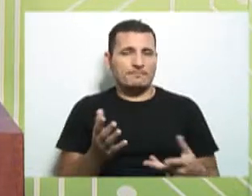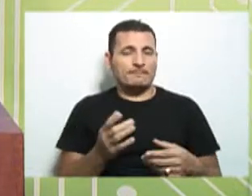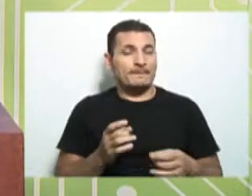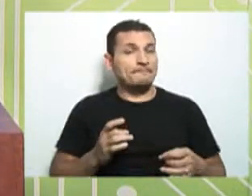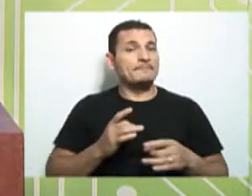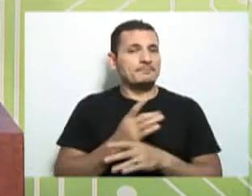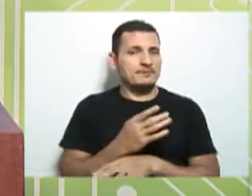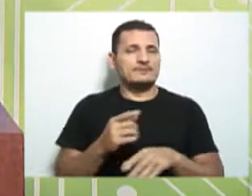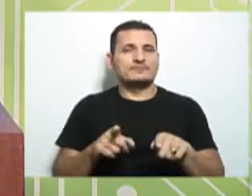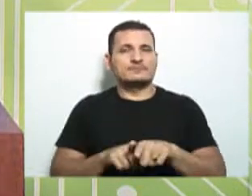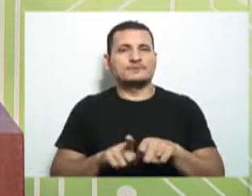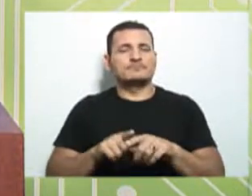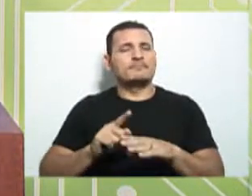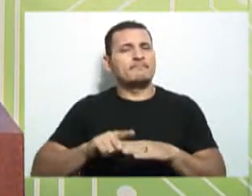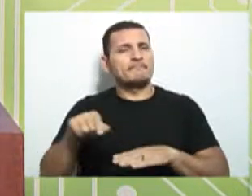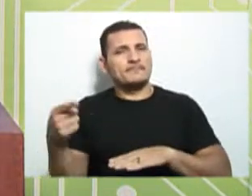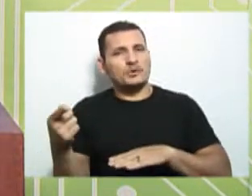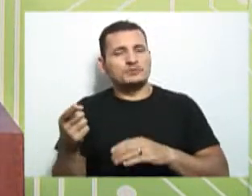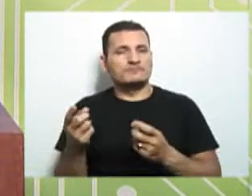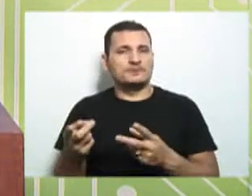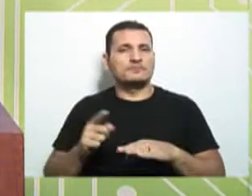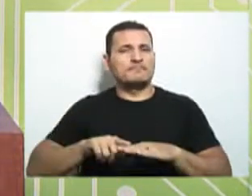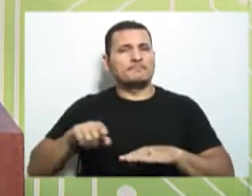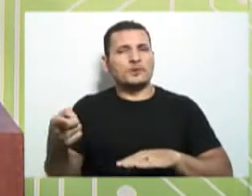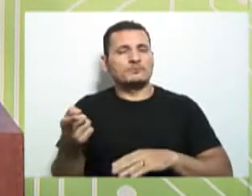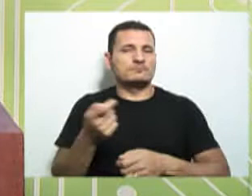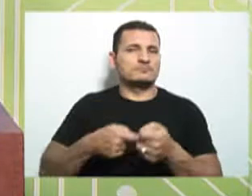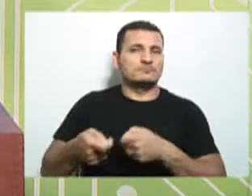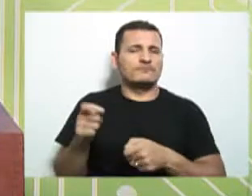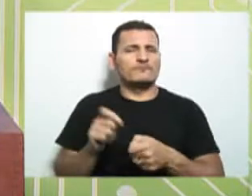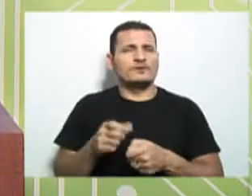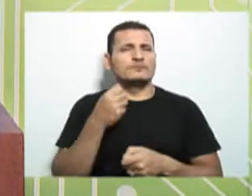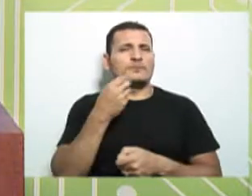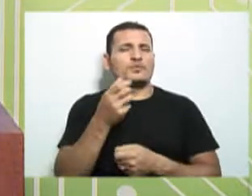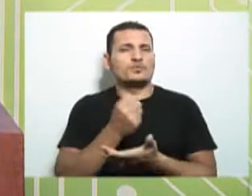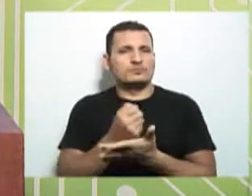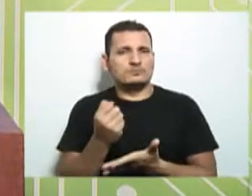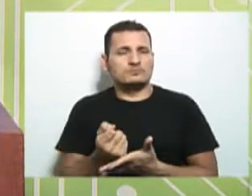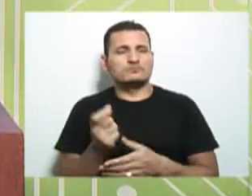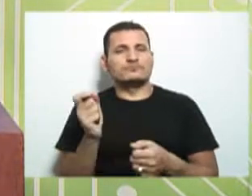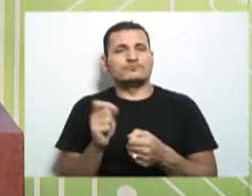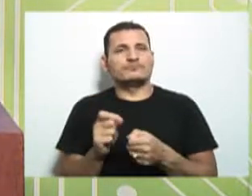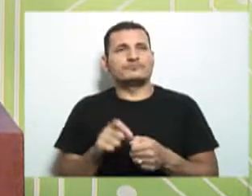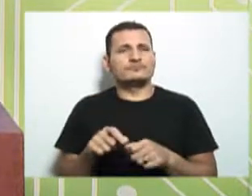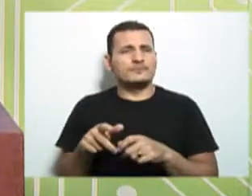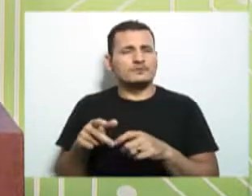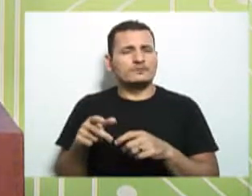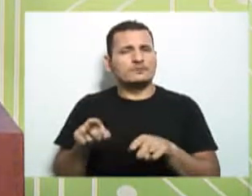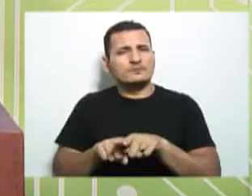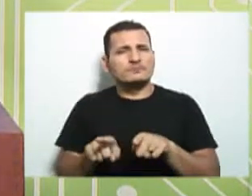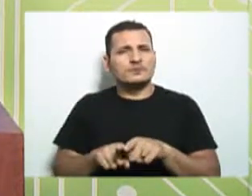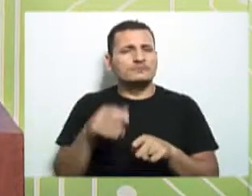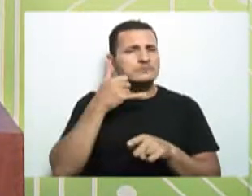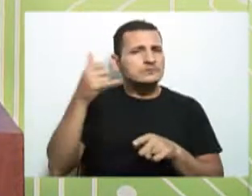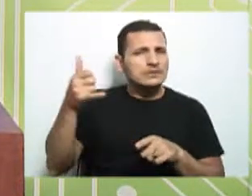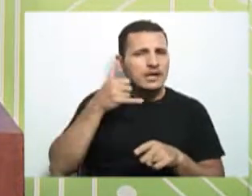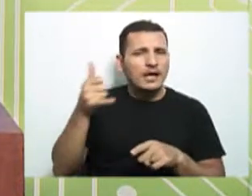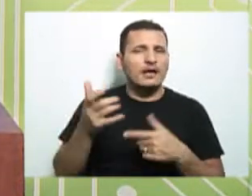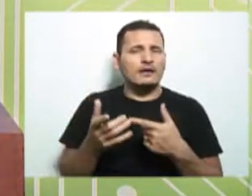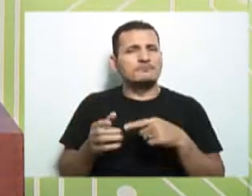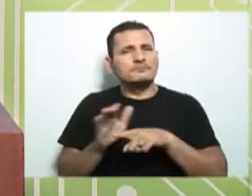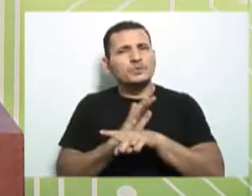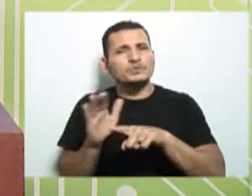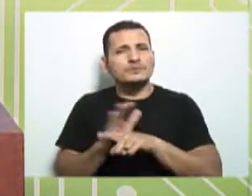o pós-venda, para o pós-negociação, firme o bom contrato, faça a manutenção dessa pós-venda, ligue, pergunte,